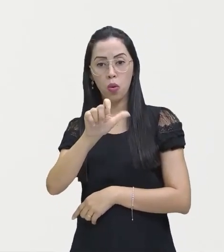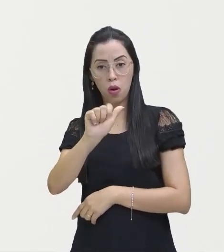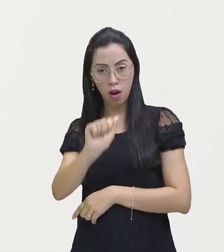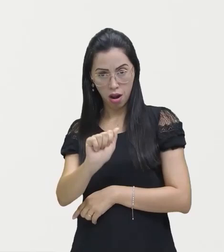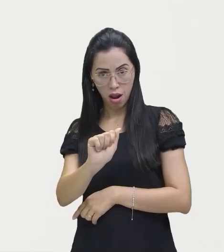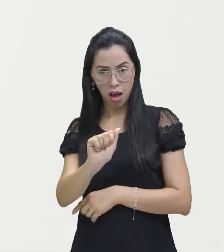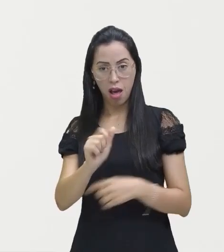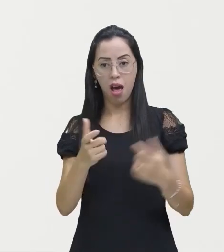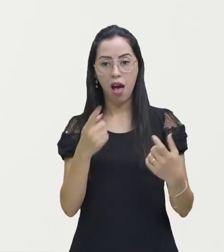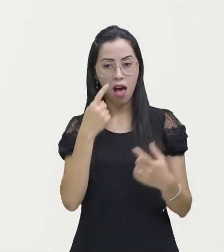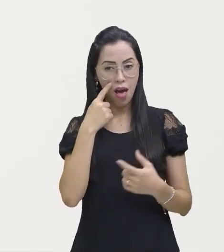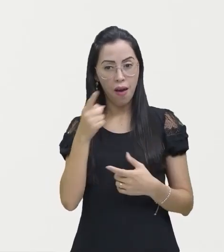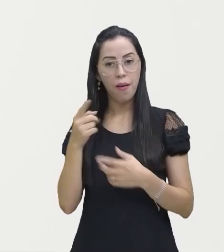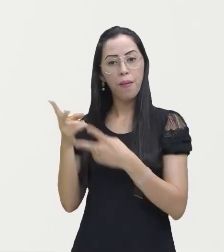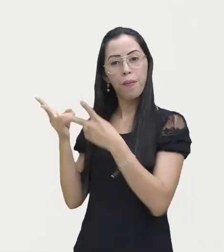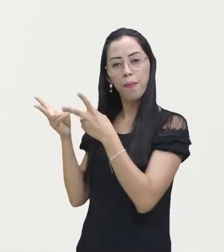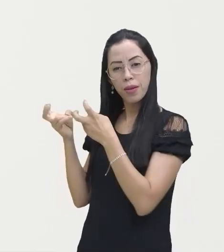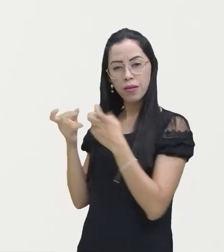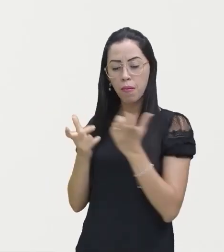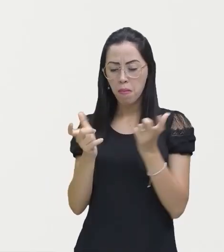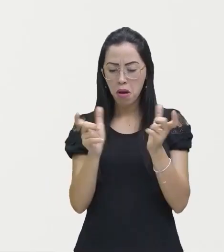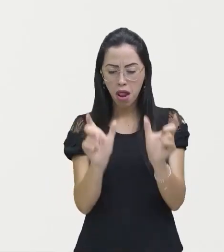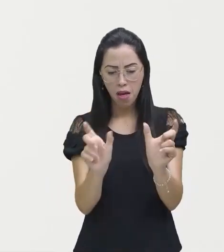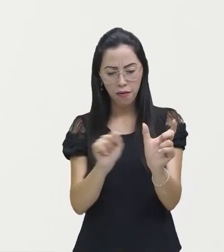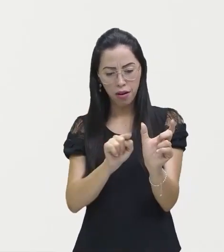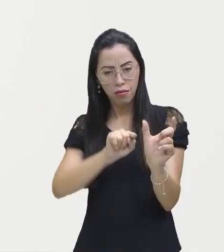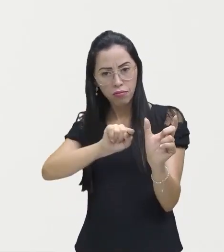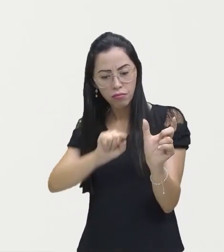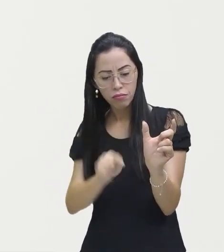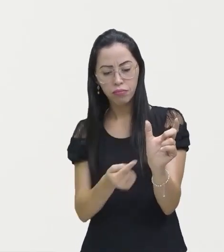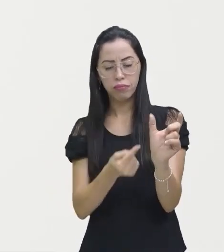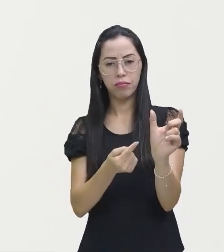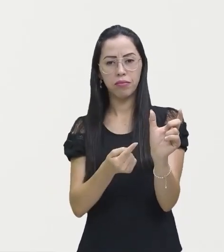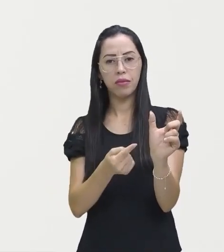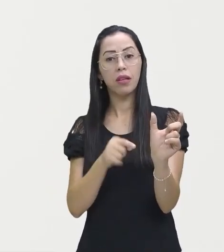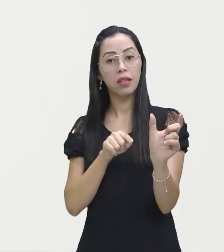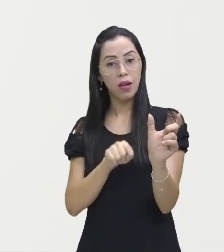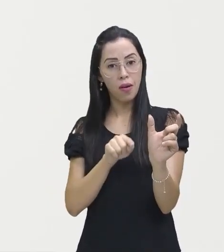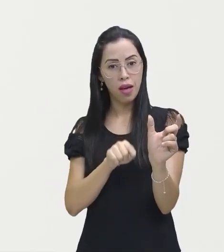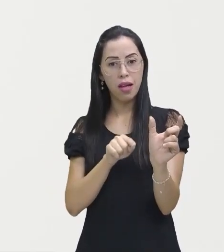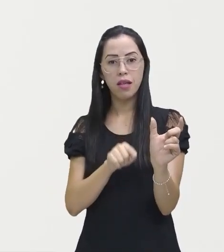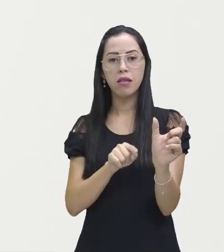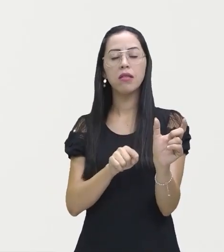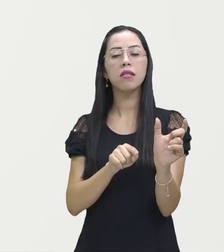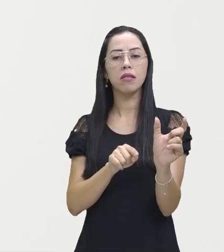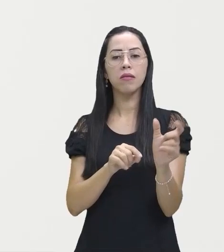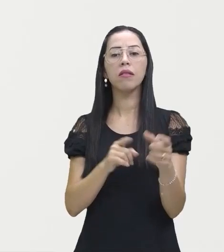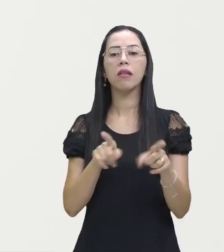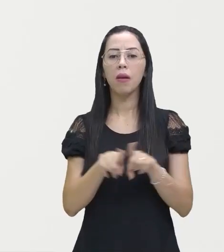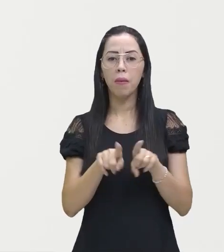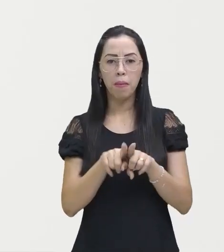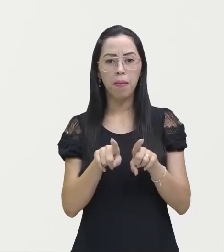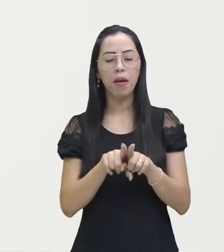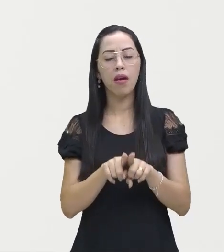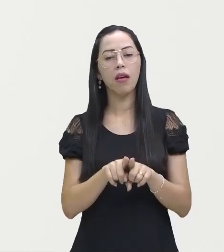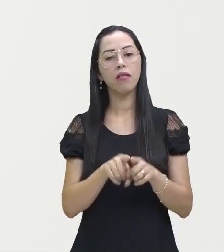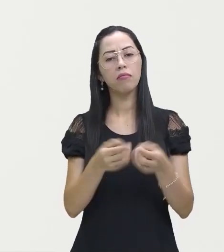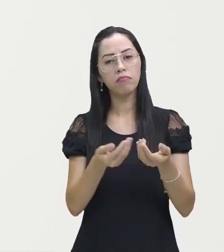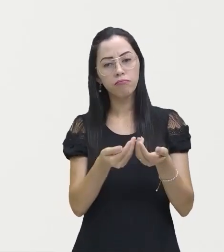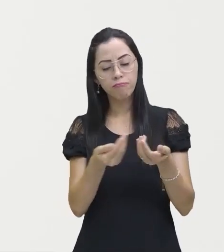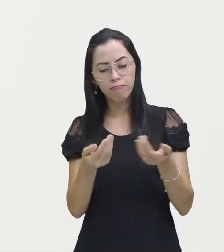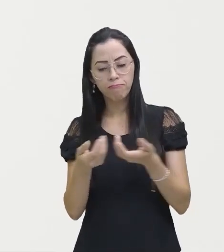dá espaço entre as palavrinhas para que não fiquem misturadas, ou aquele mingau.